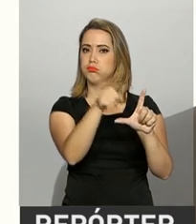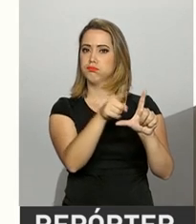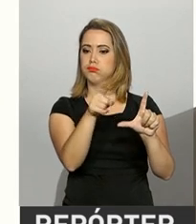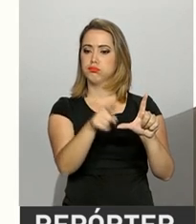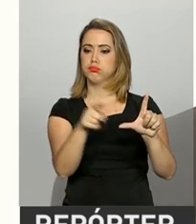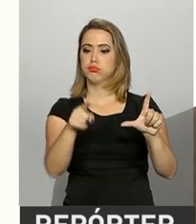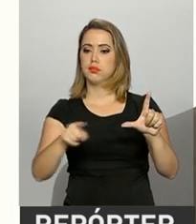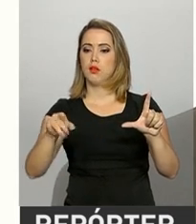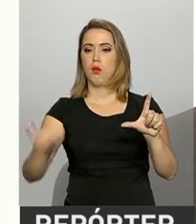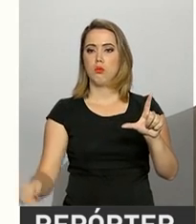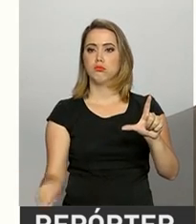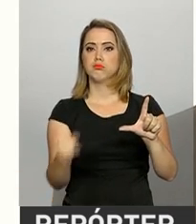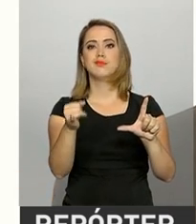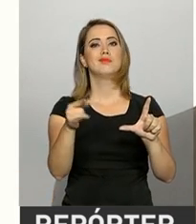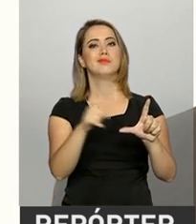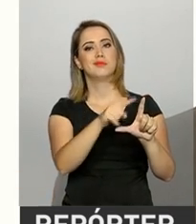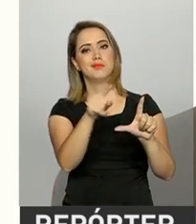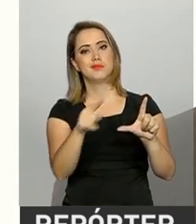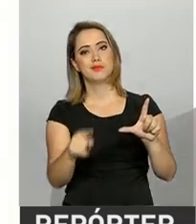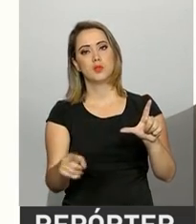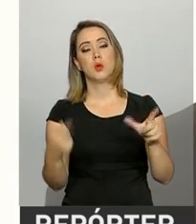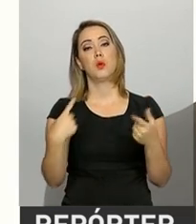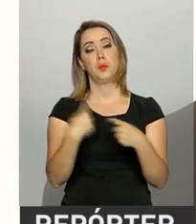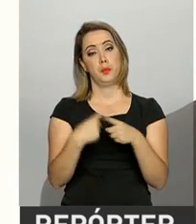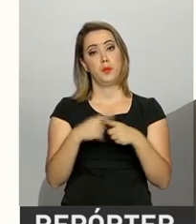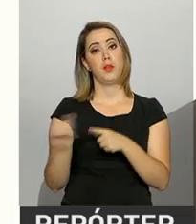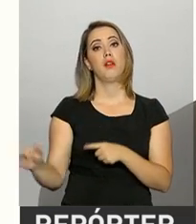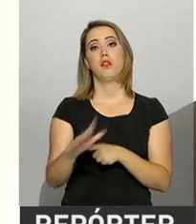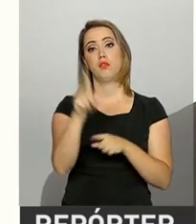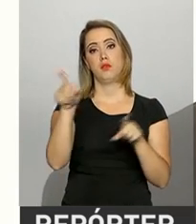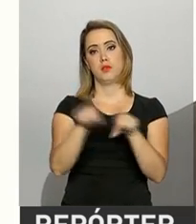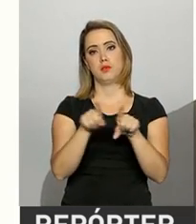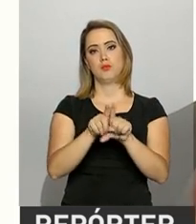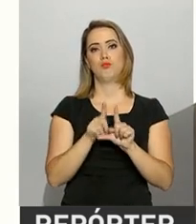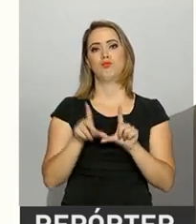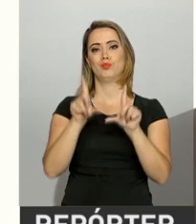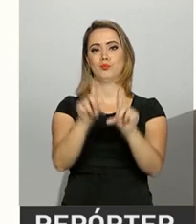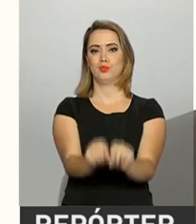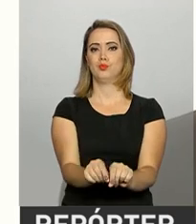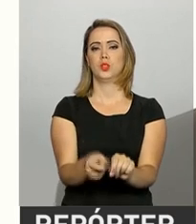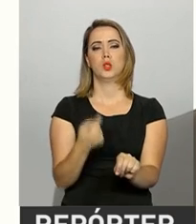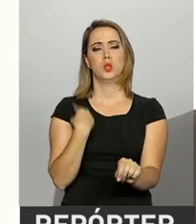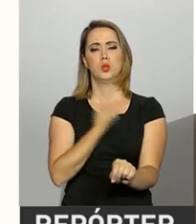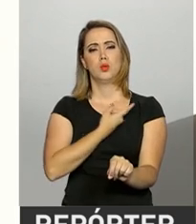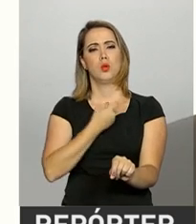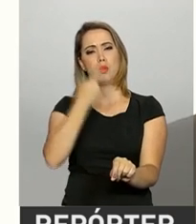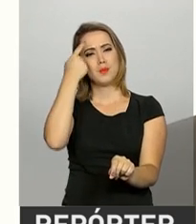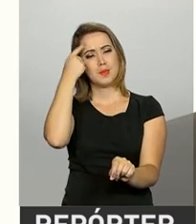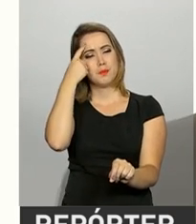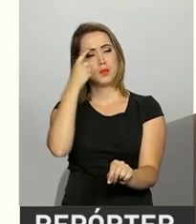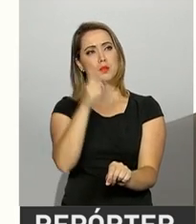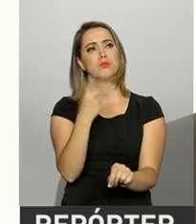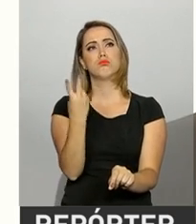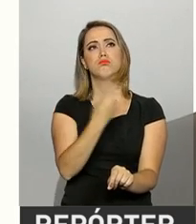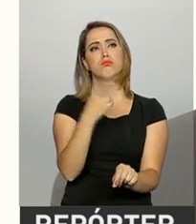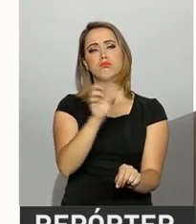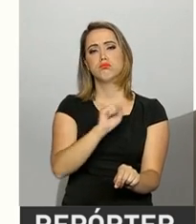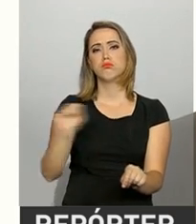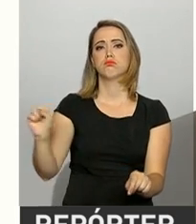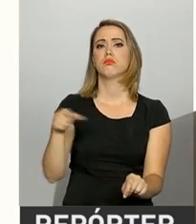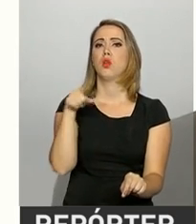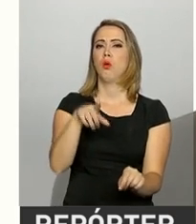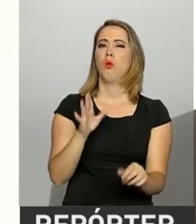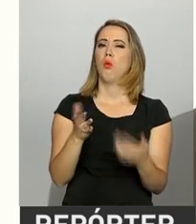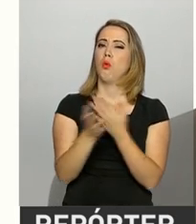função da queda eh da inflação Nós pensamos que a partir do segundo semestre ou meados do segundo semestre